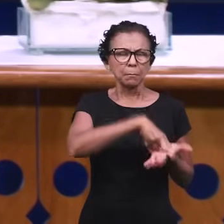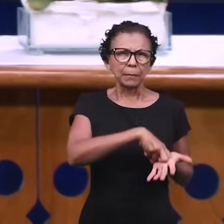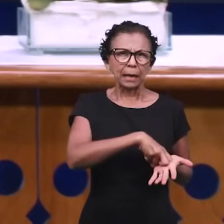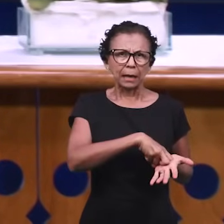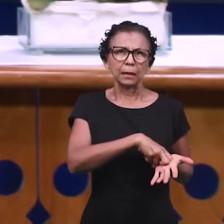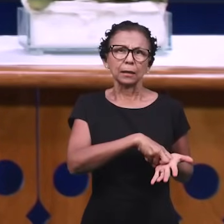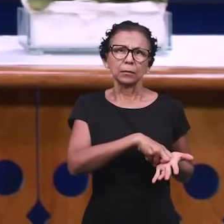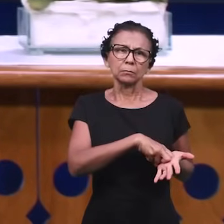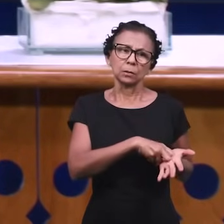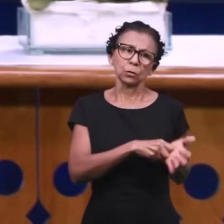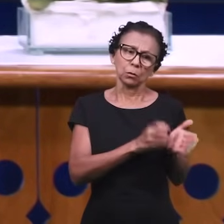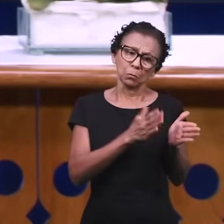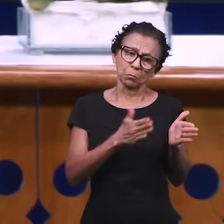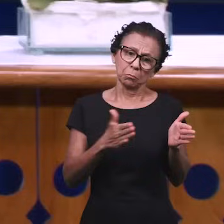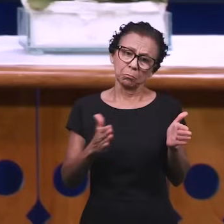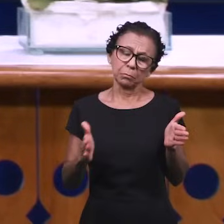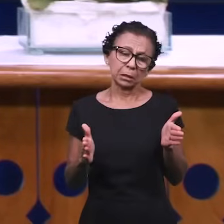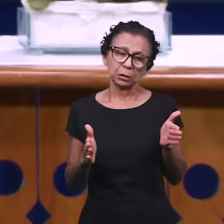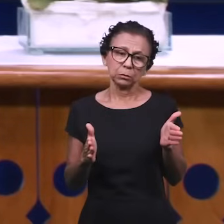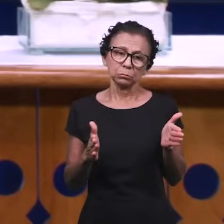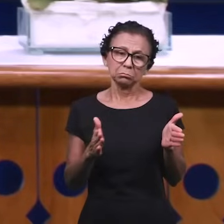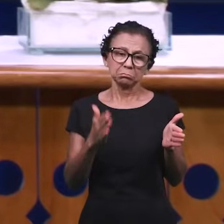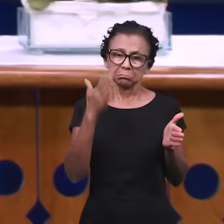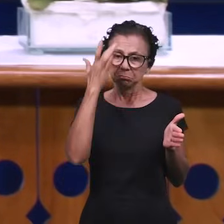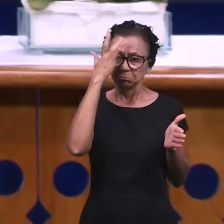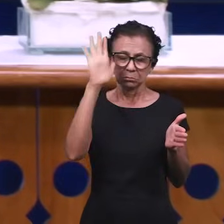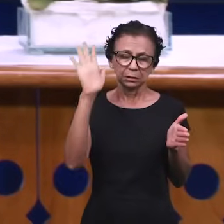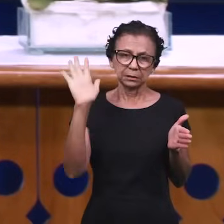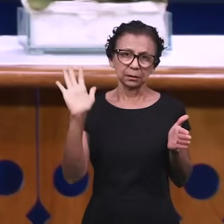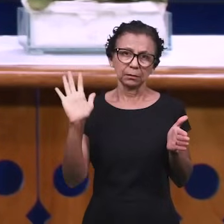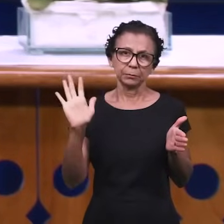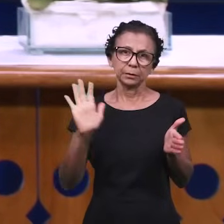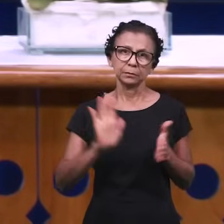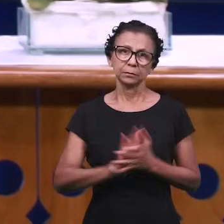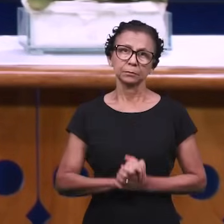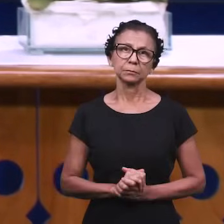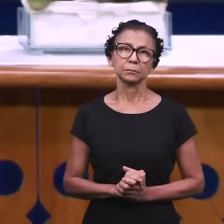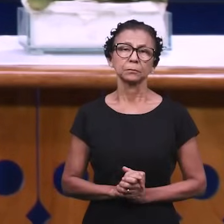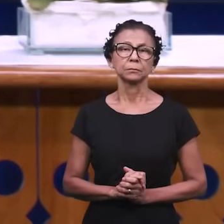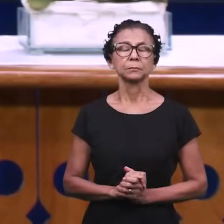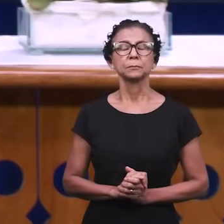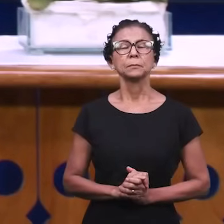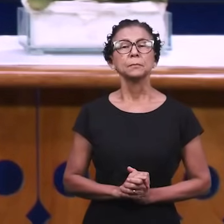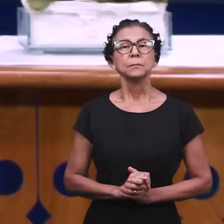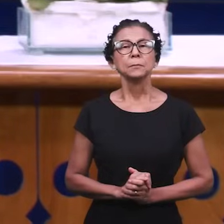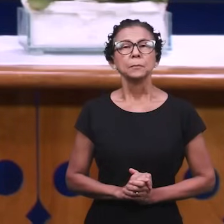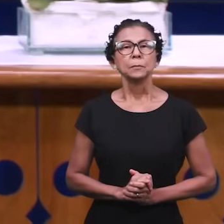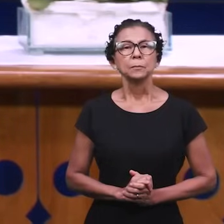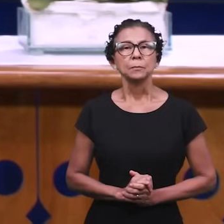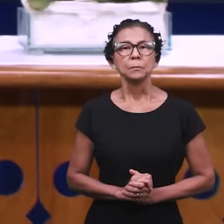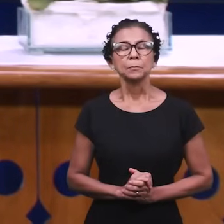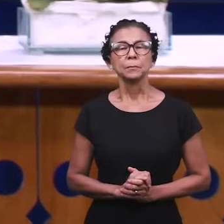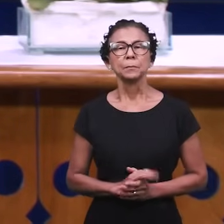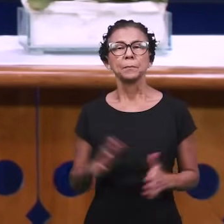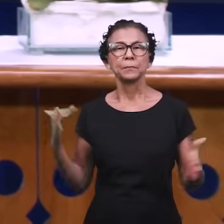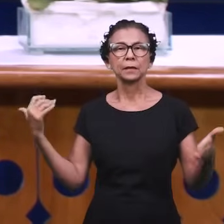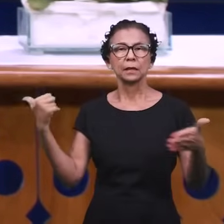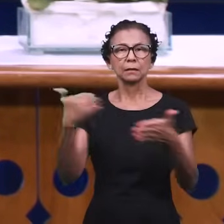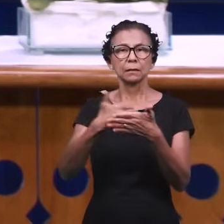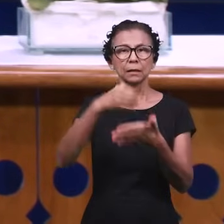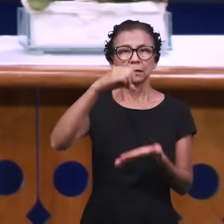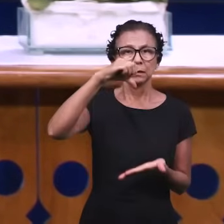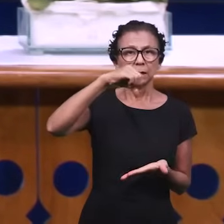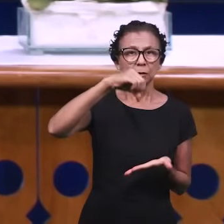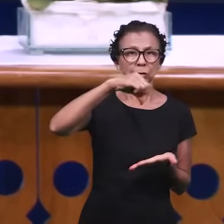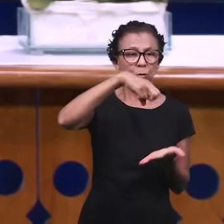maneira seguida e com intensidade que ocorreu. Nunca, jamais houve isso. Então, realmente foi a providência de Deus. Mas até a